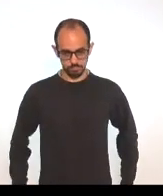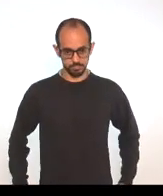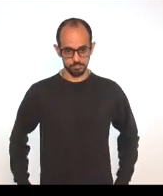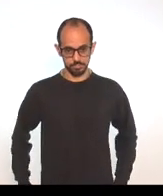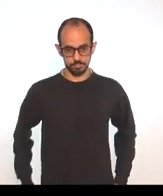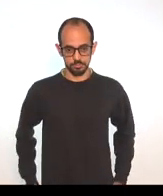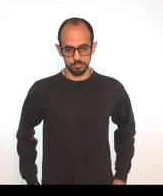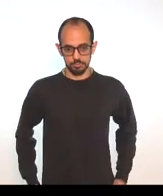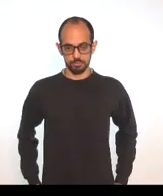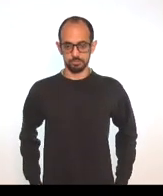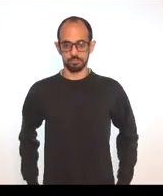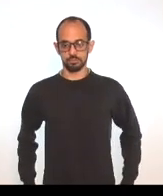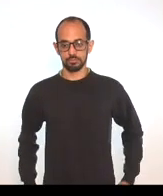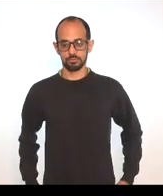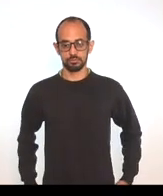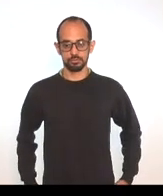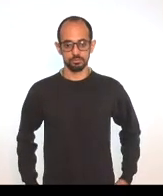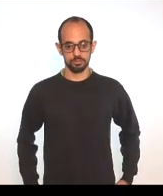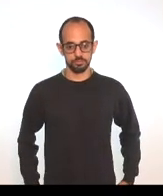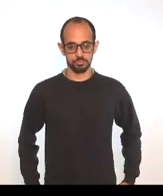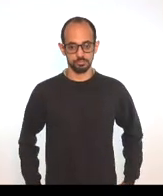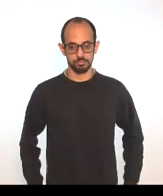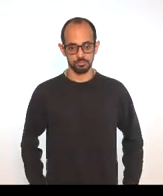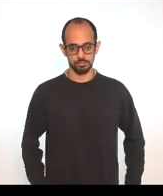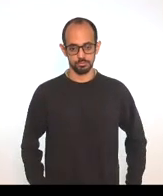E aí